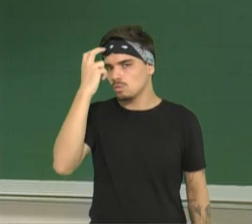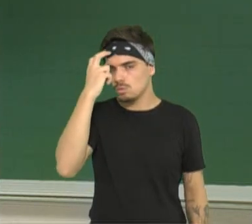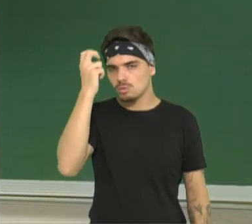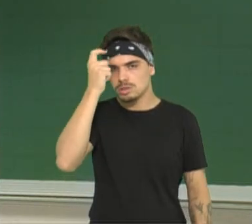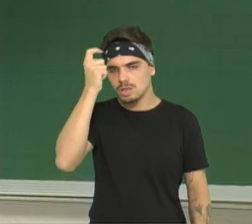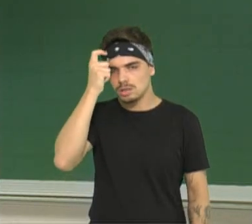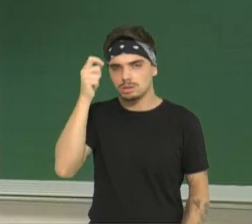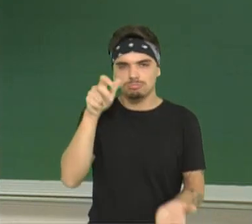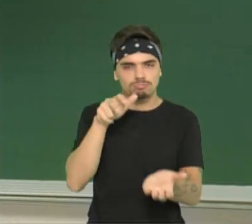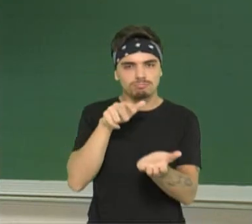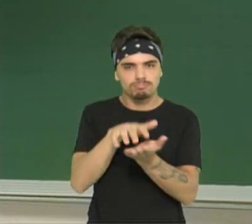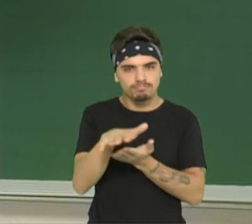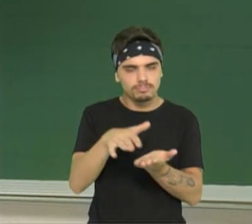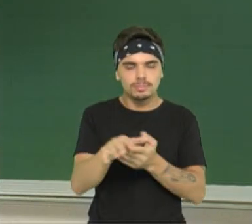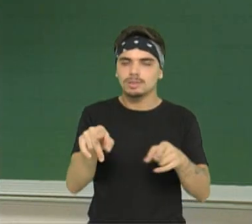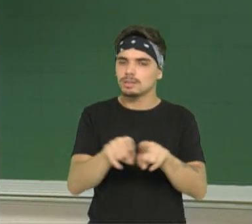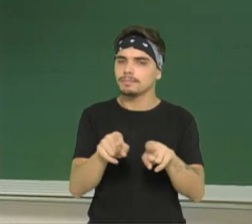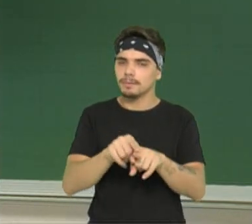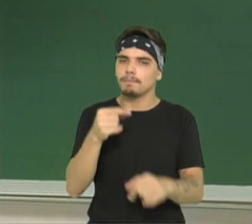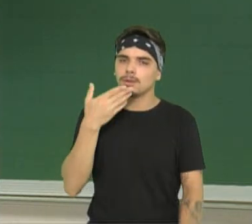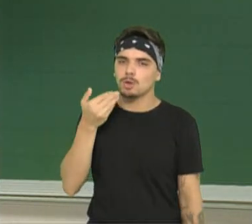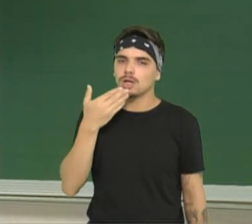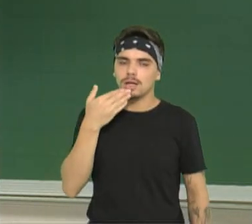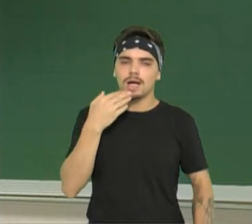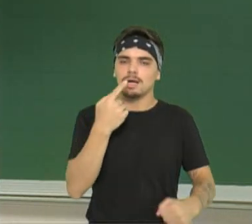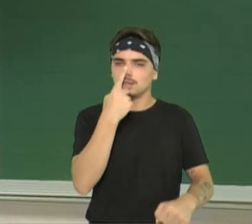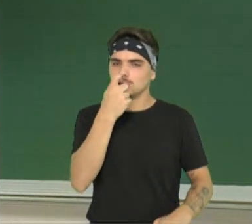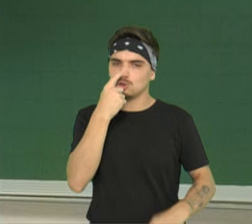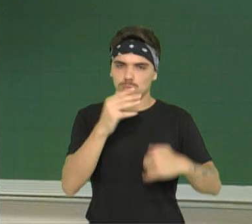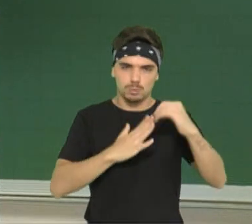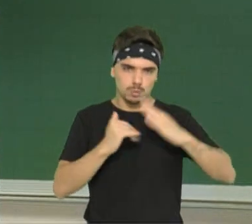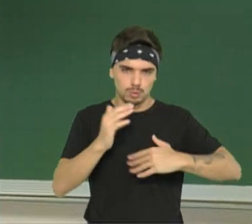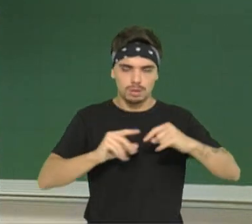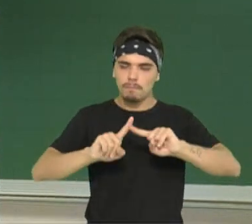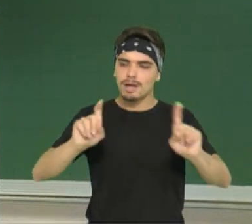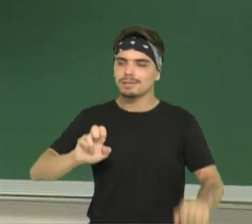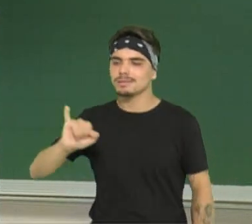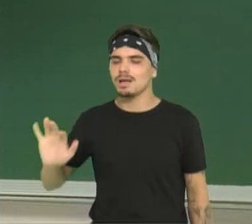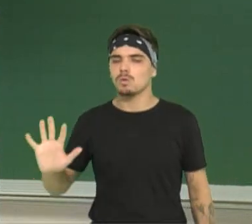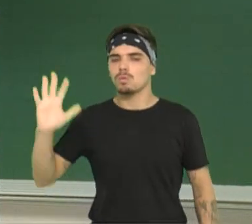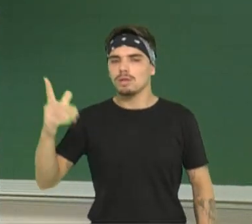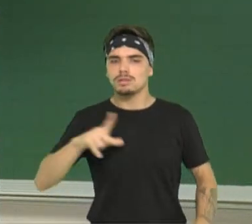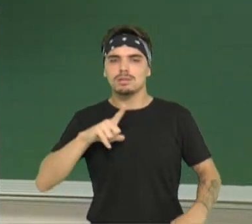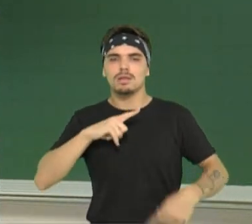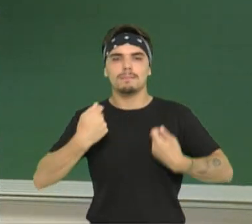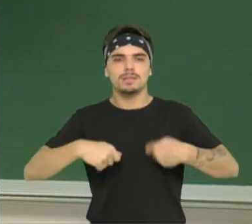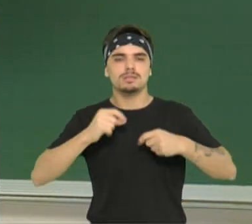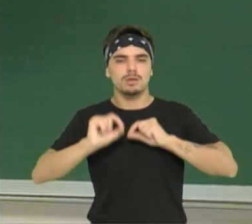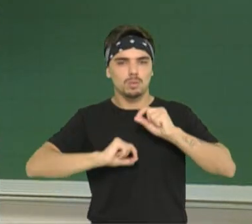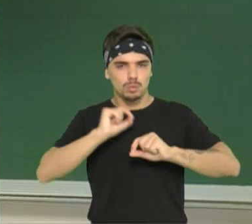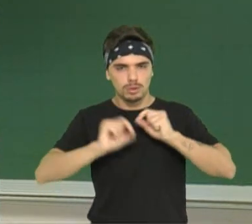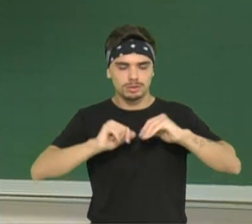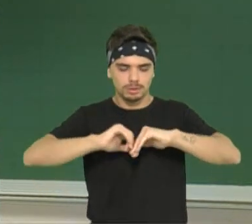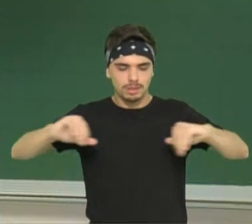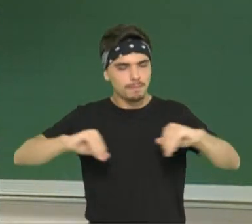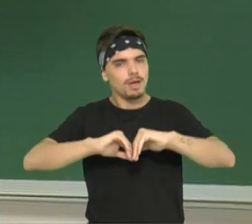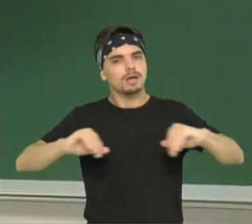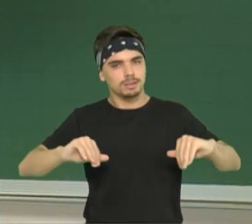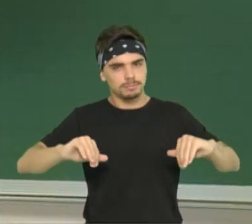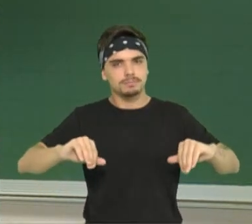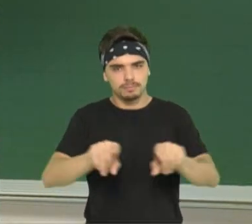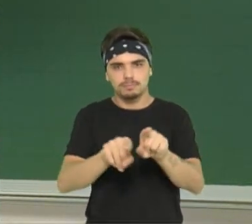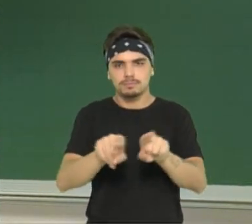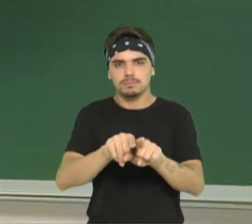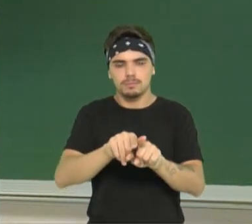e uma redução na sua produção de lixo. Mas se o lixo acontecer, é necessário também separá-lo, dar